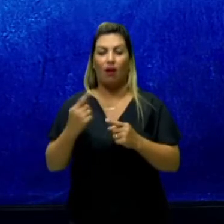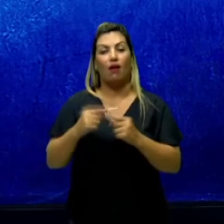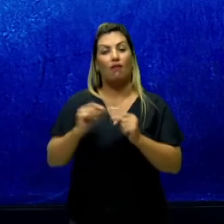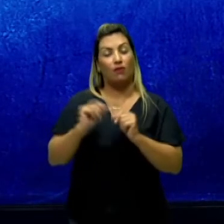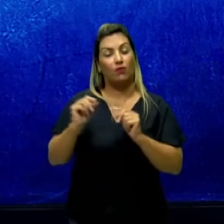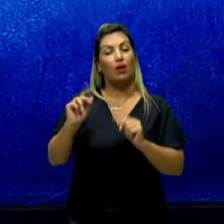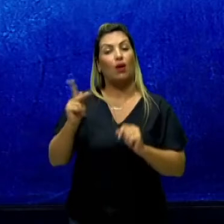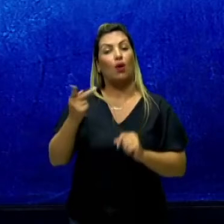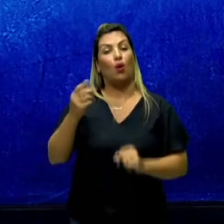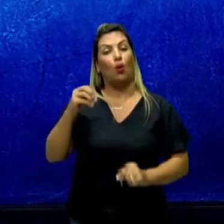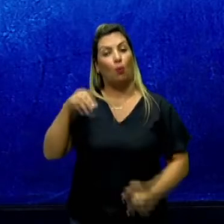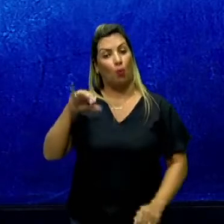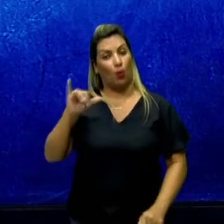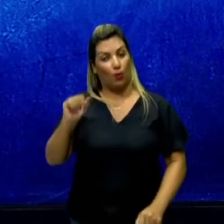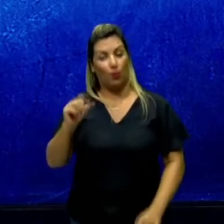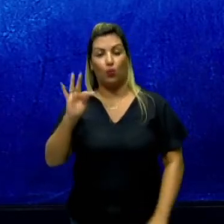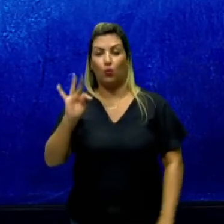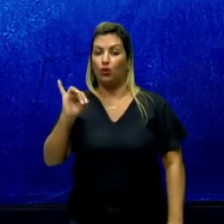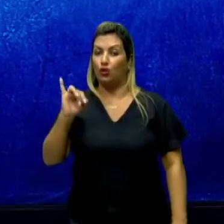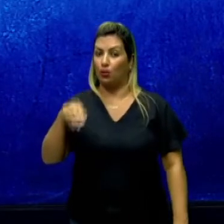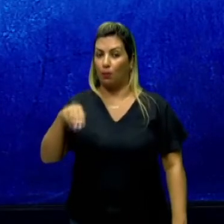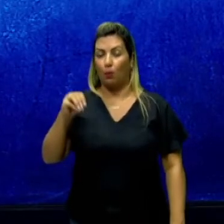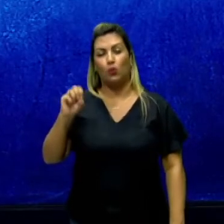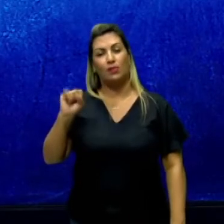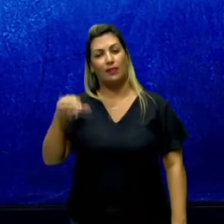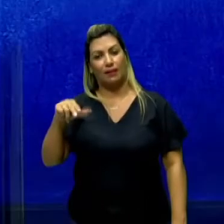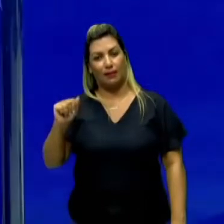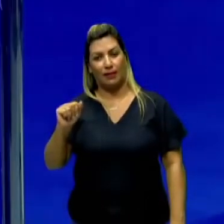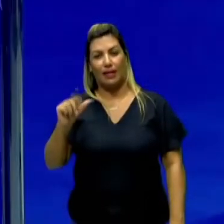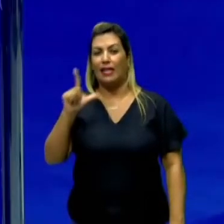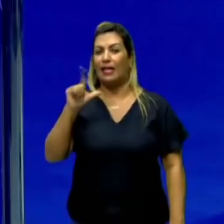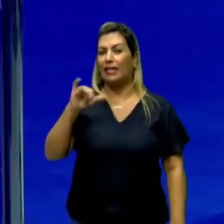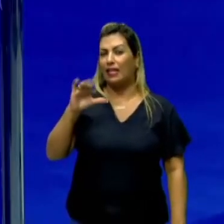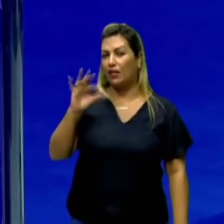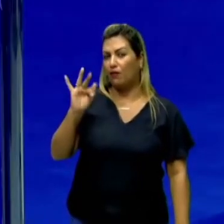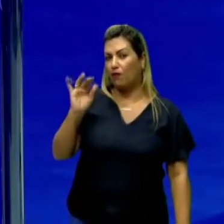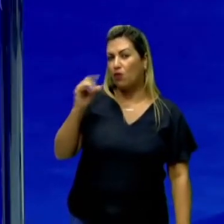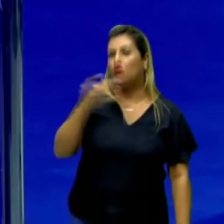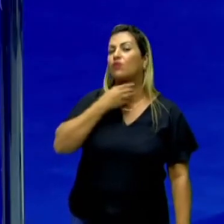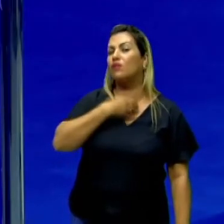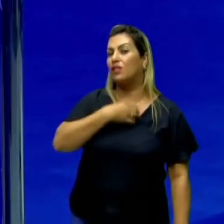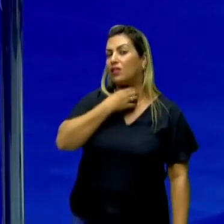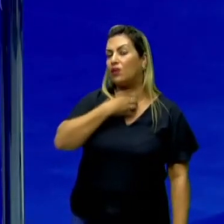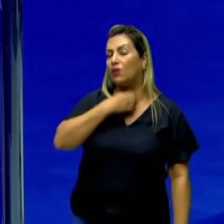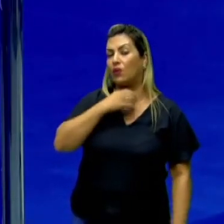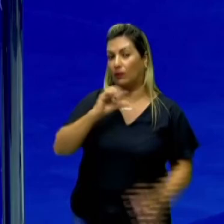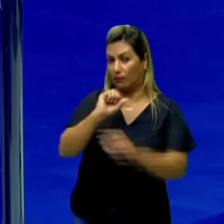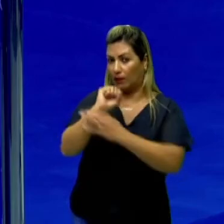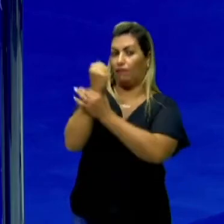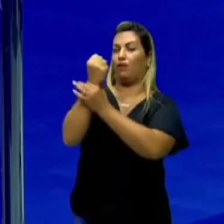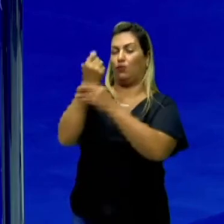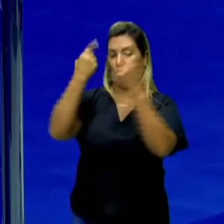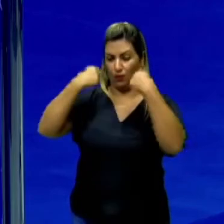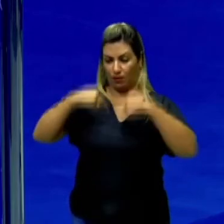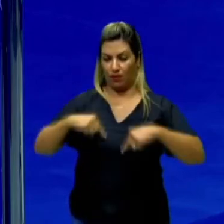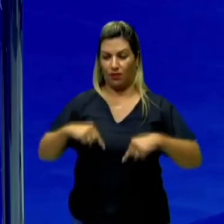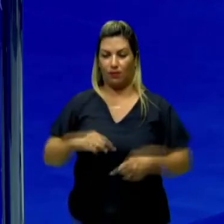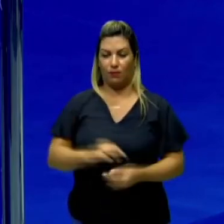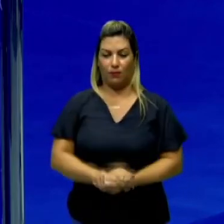do hormônio timosina, que estimula a maturação dos linfócitos T, que são responsáveis por defesas do nosso organismo.